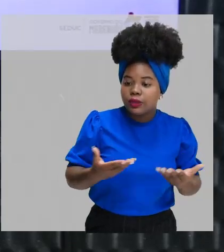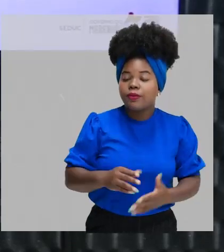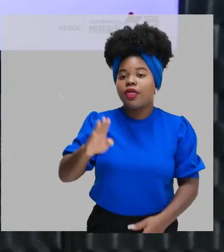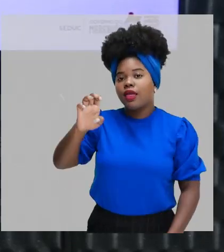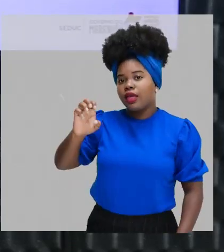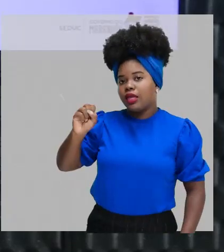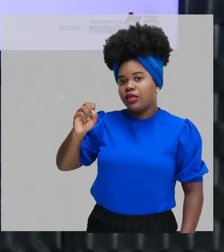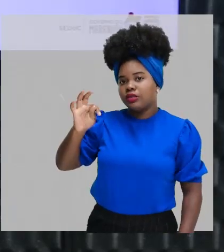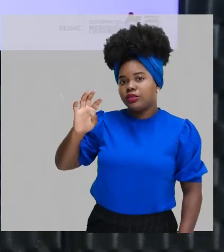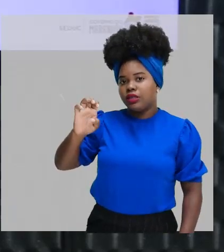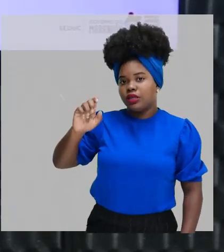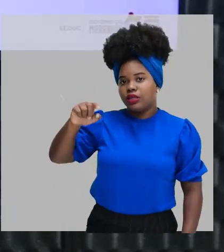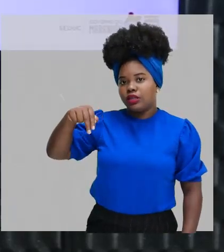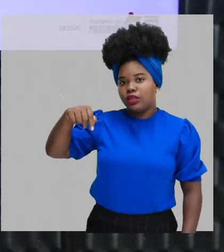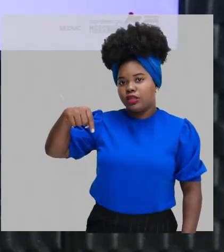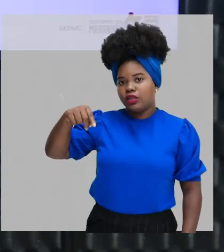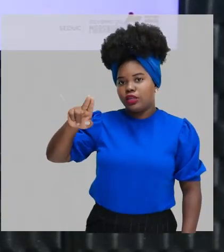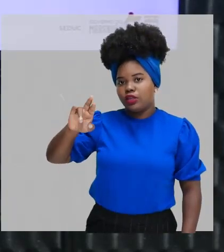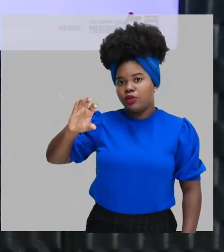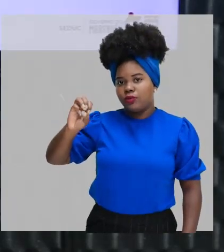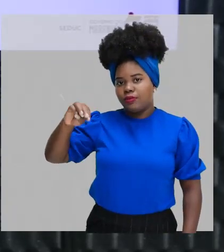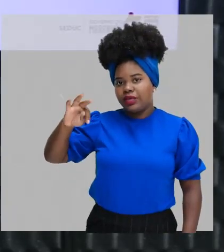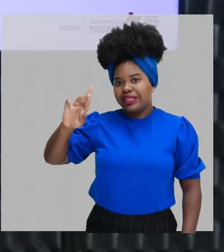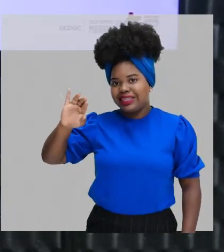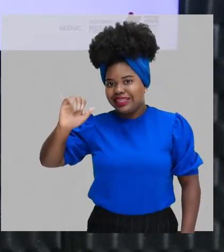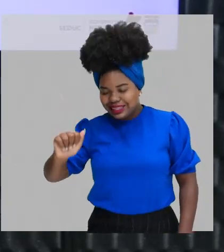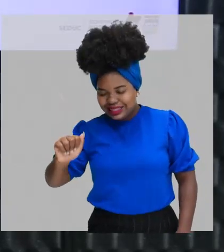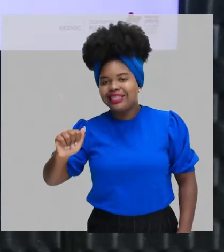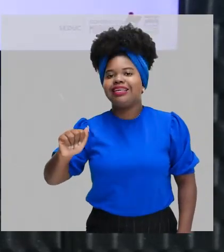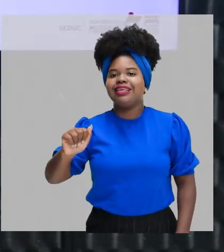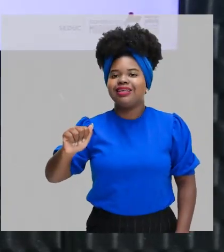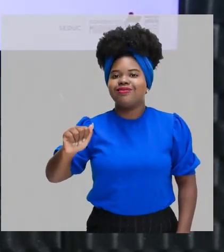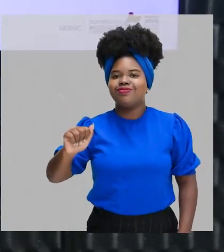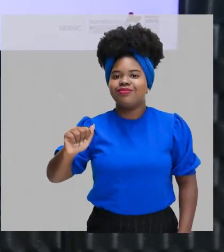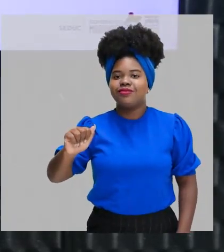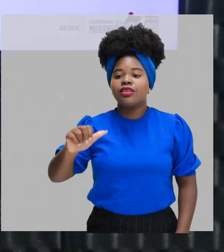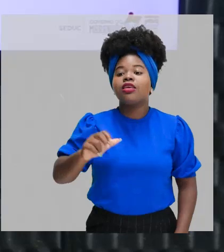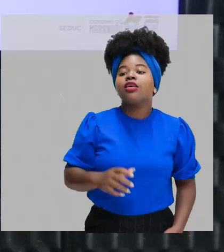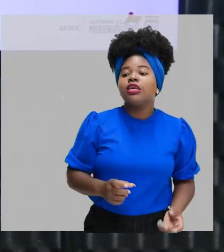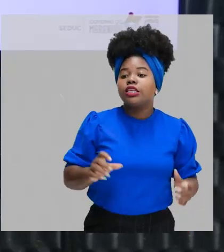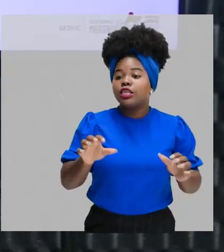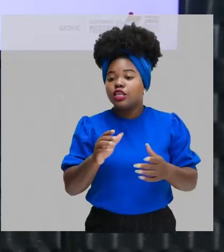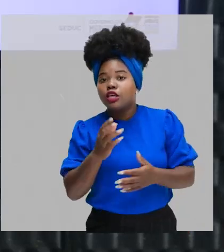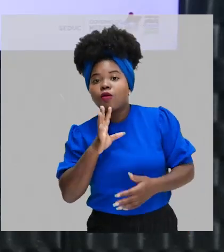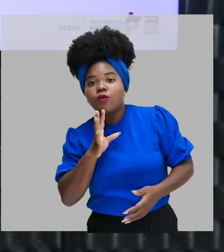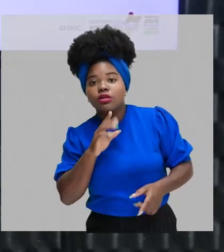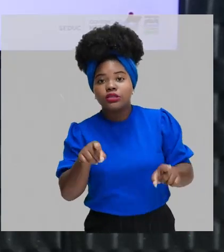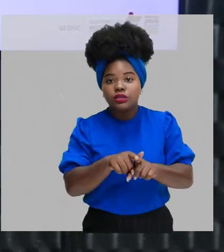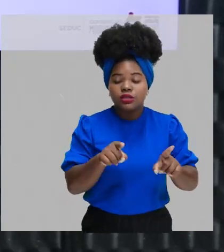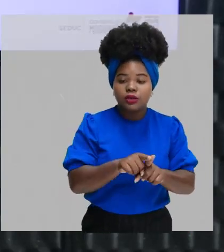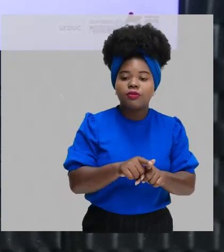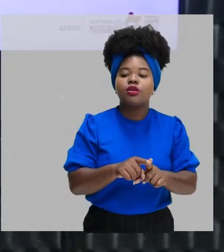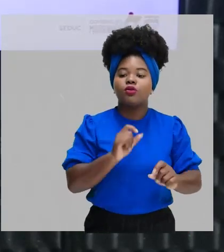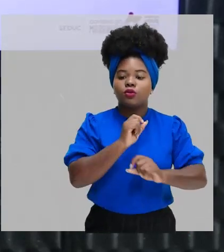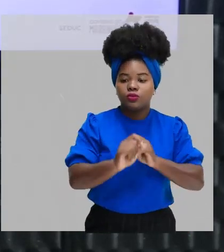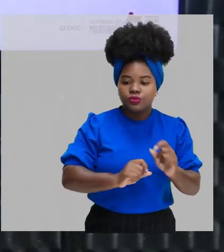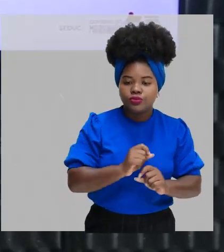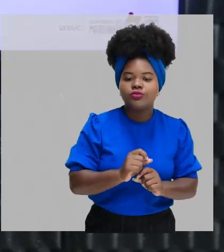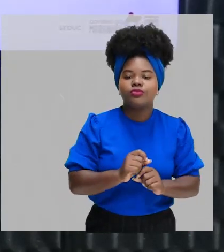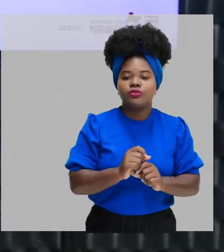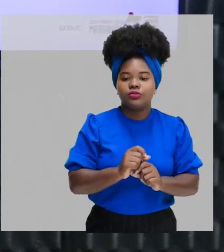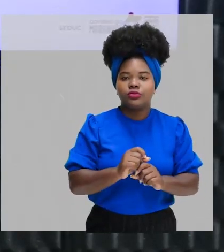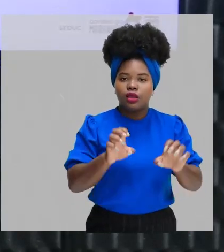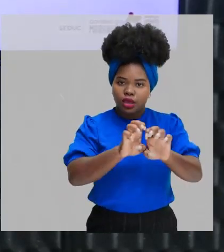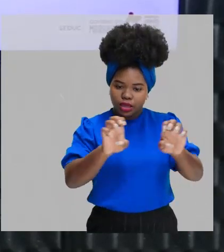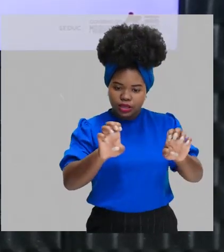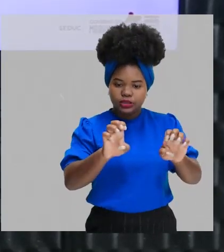cálculos estequiométricos, também conhecido como cálculos químicos, certo? A estequiometria,